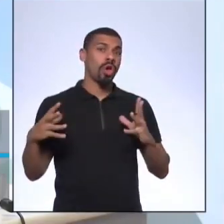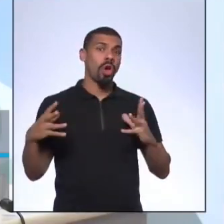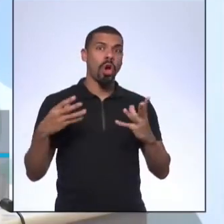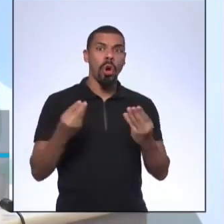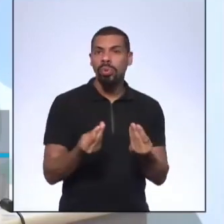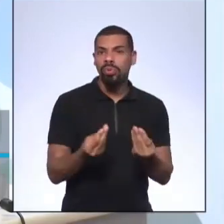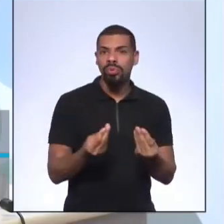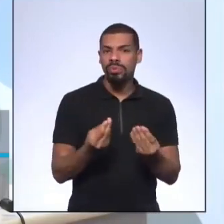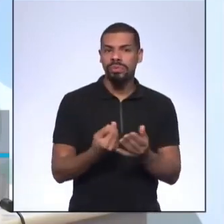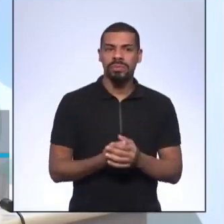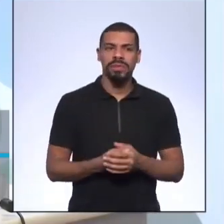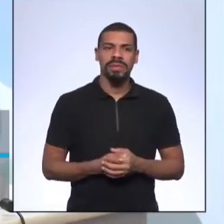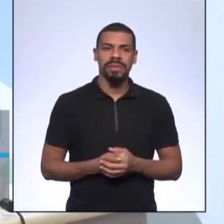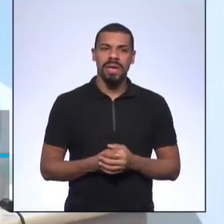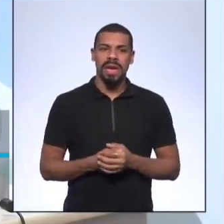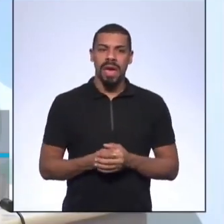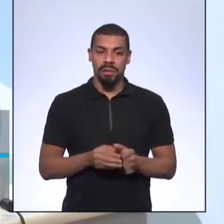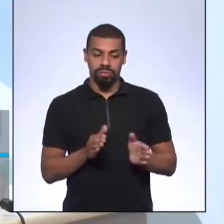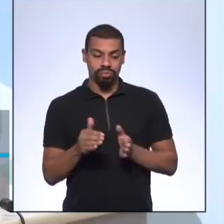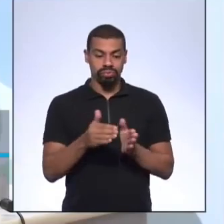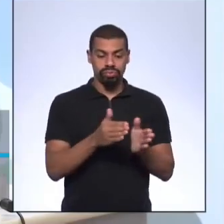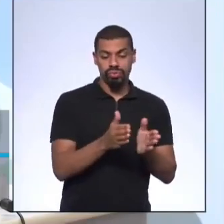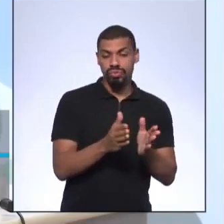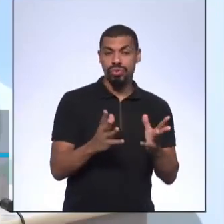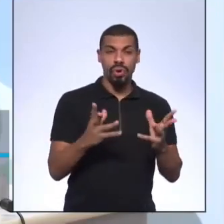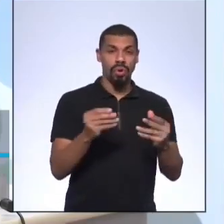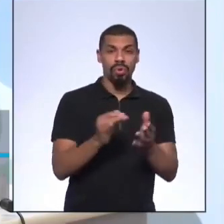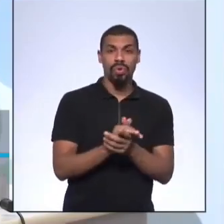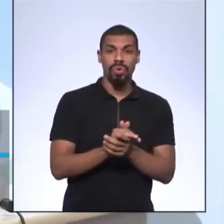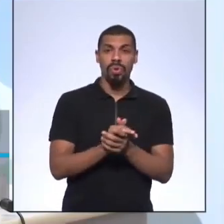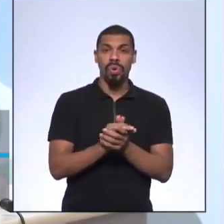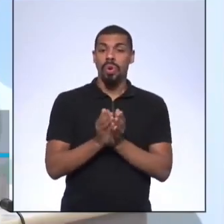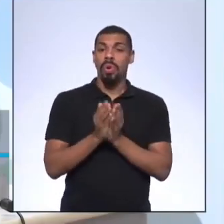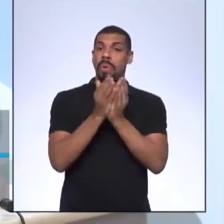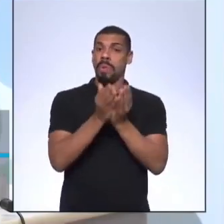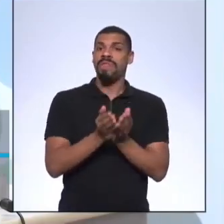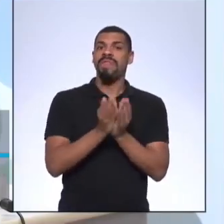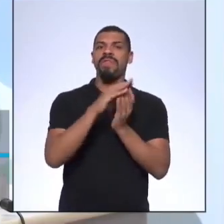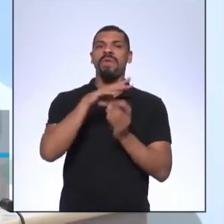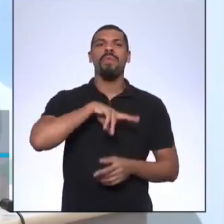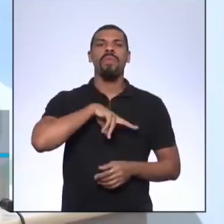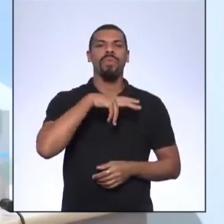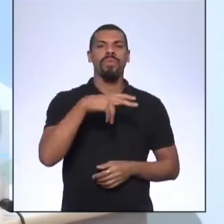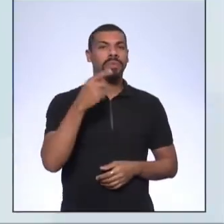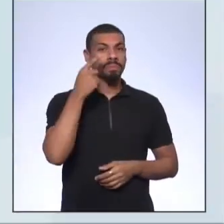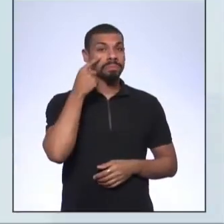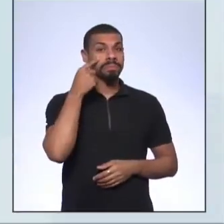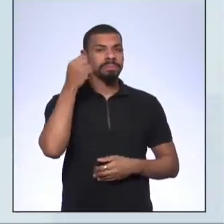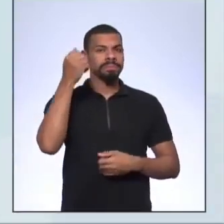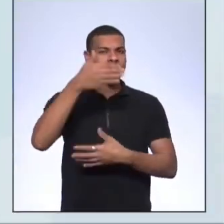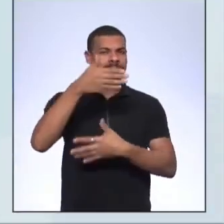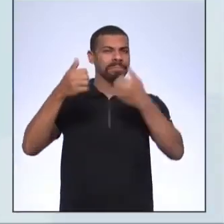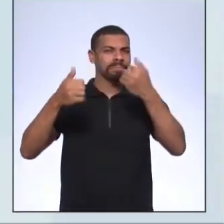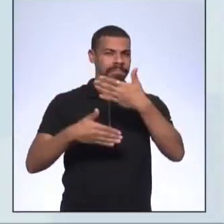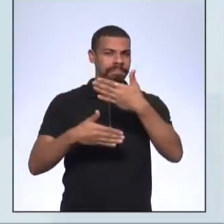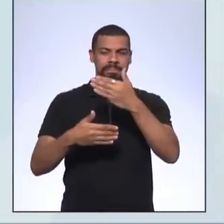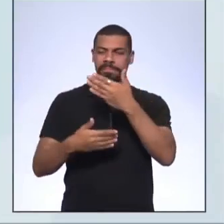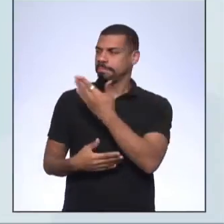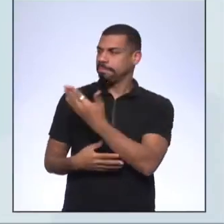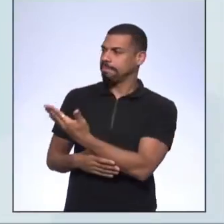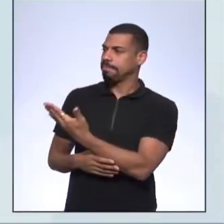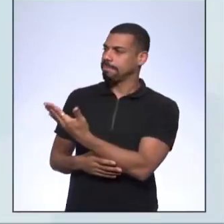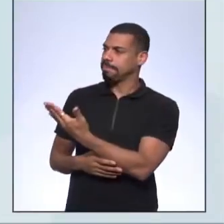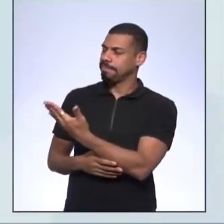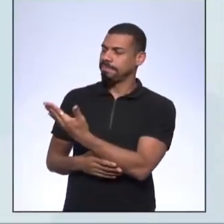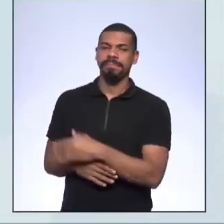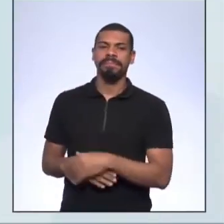a rota eleita aí pelos navegadores portugueses, que é o que vai aparecer na tela para vocês agora. Então, olha só, a